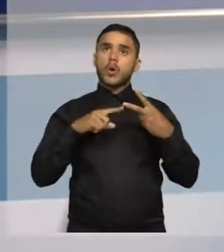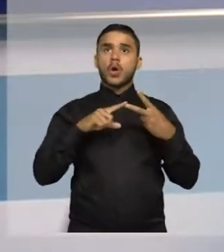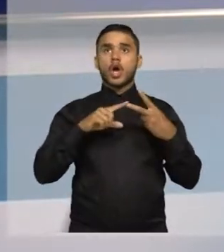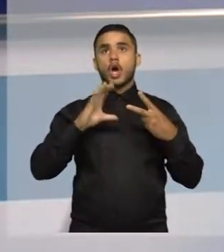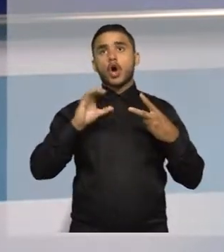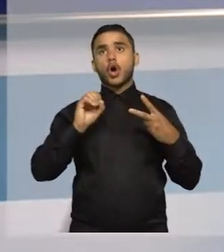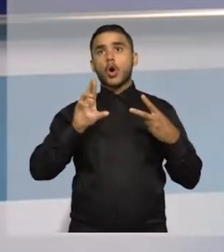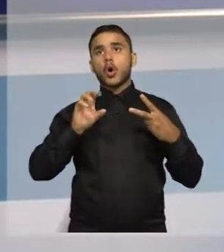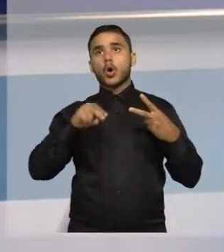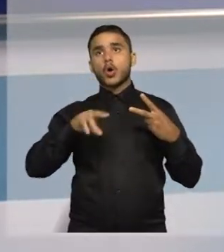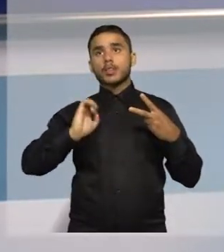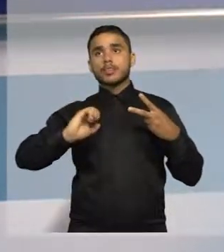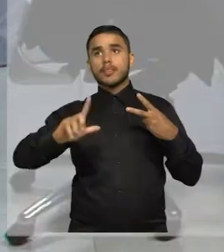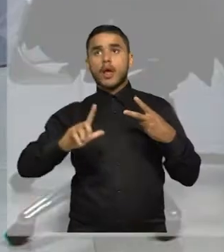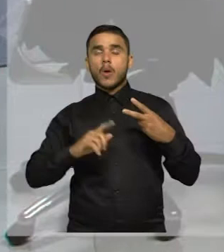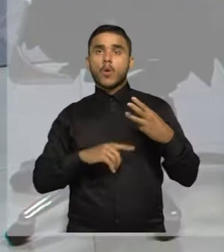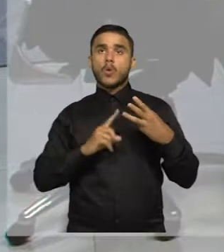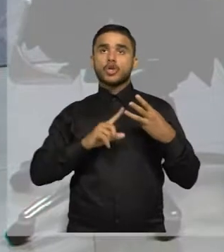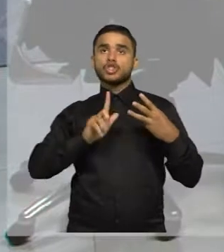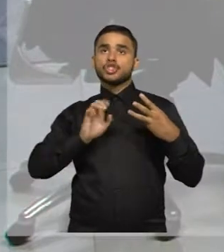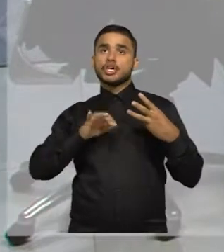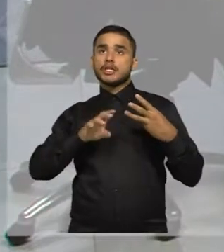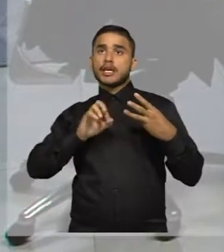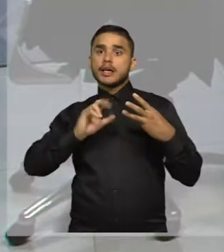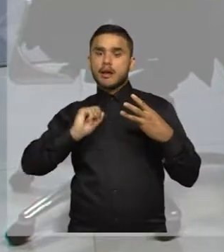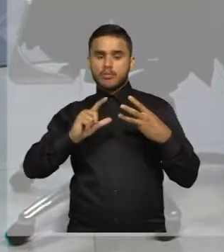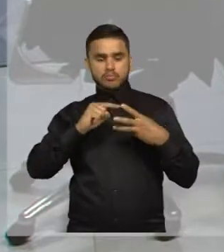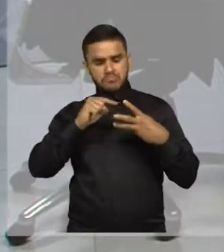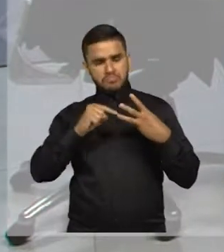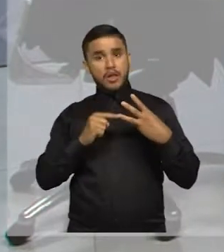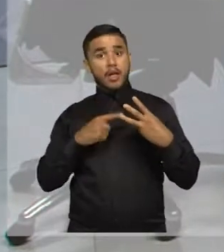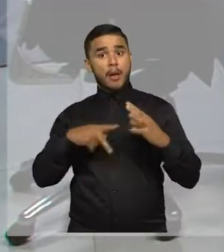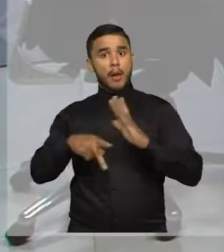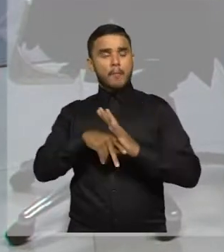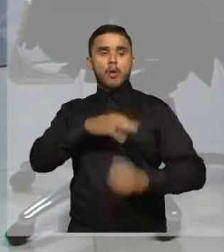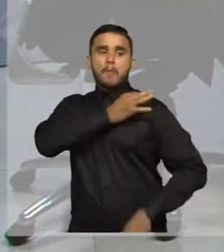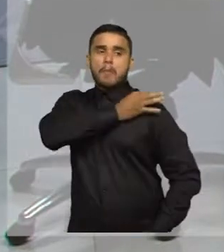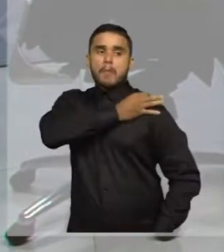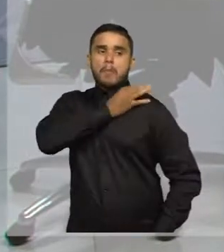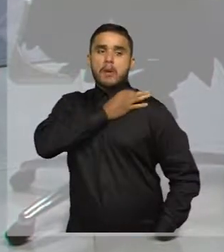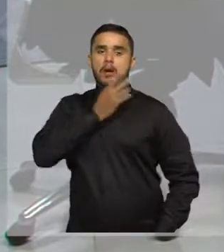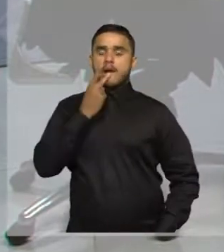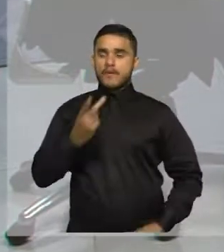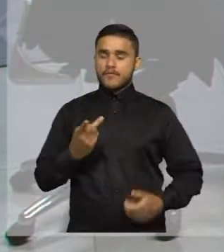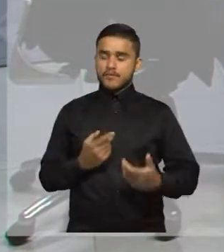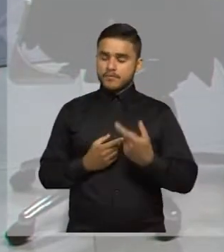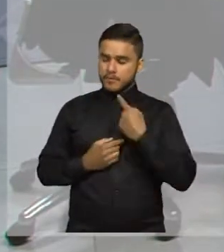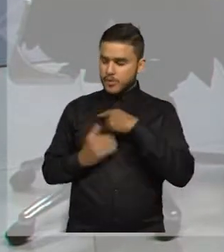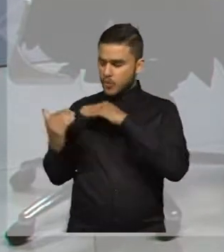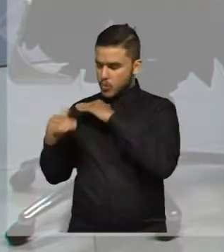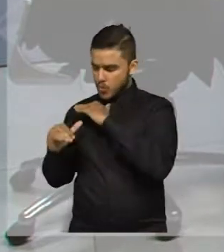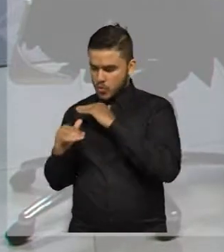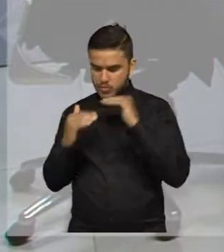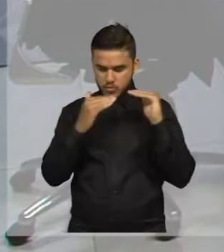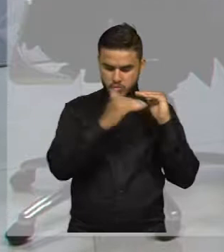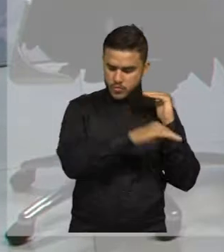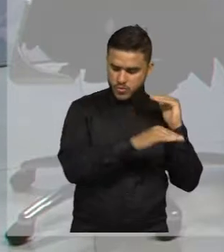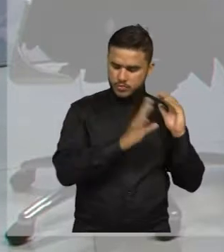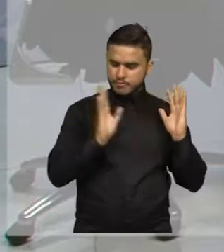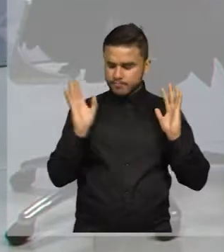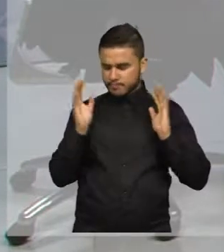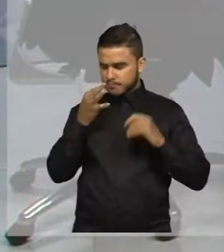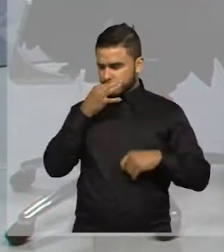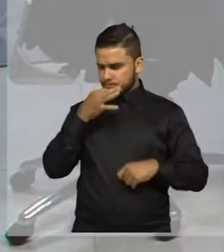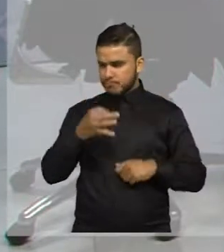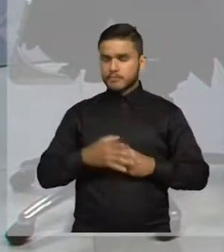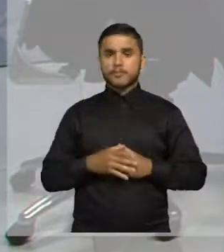quem. Isso soa bem. Agora eu vou discordar dos dois no seguinte ponto, do meu professor Rui e do nosso mestre Roberto